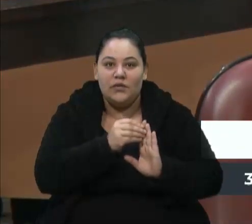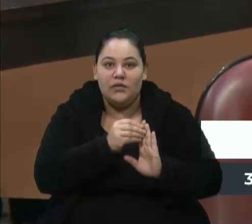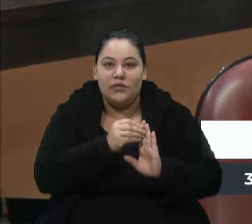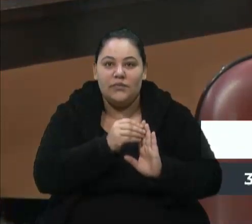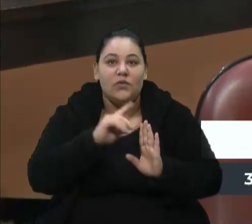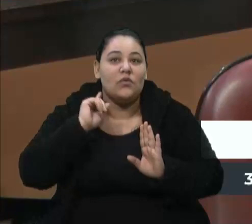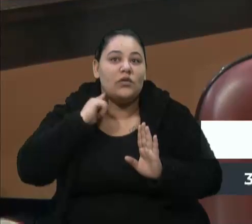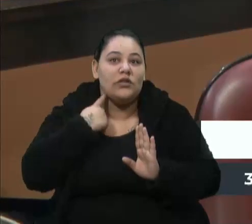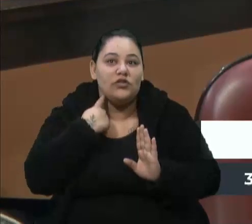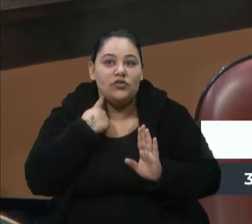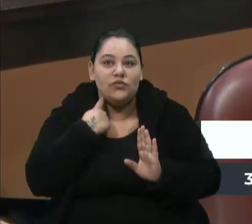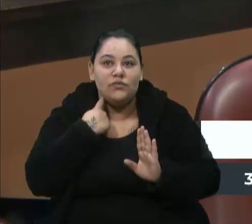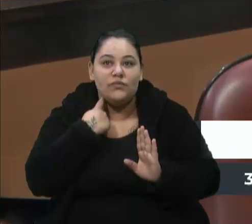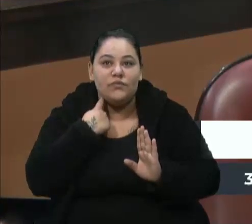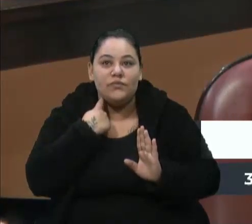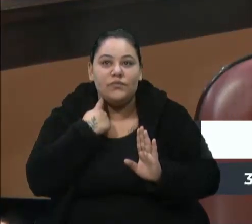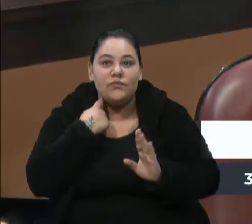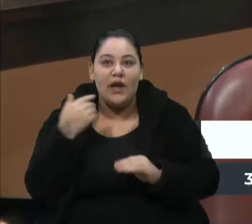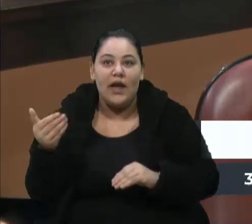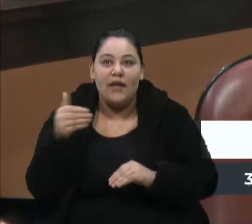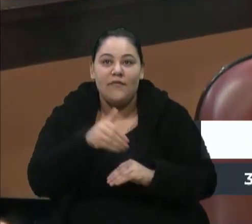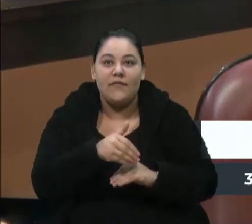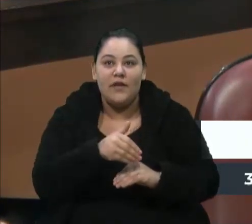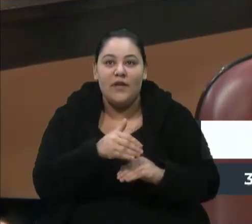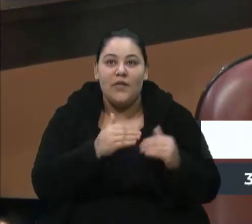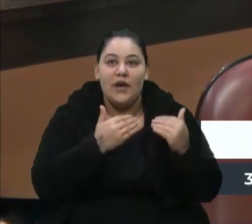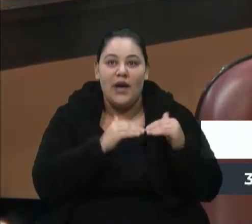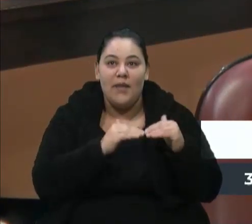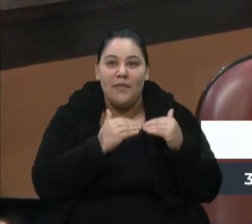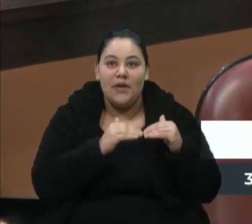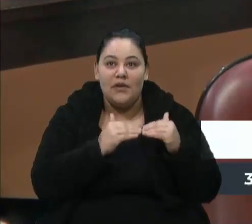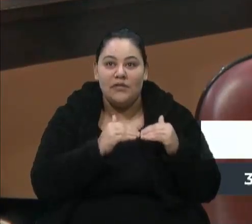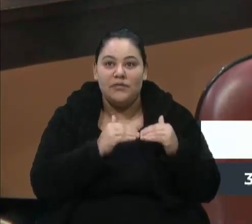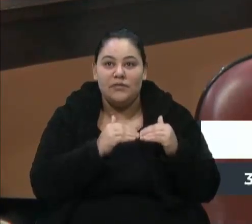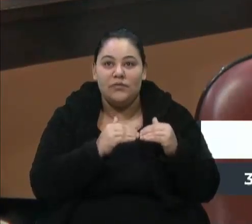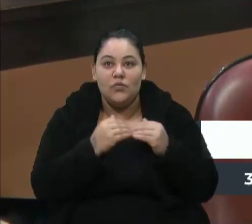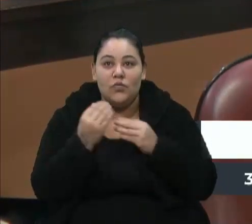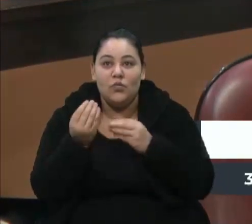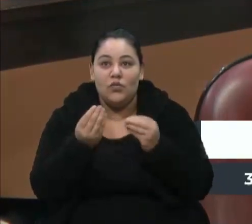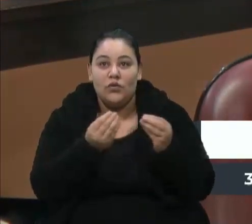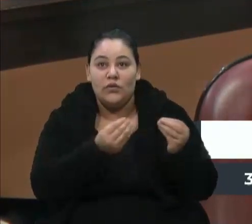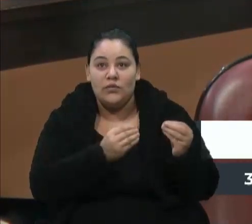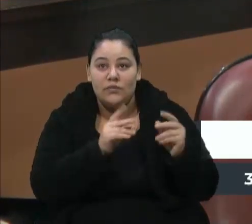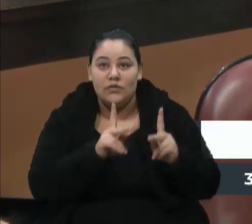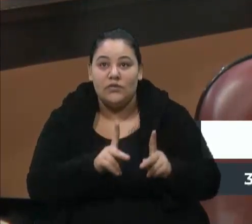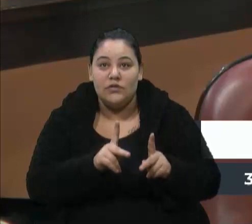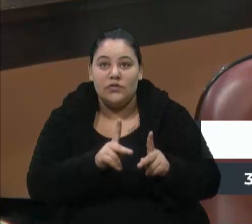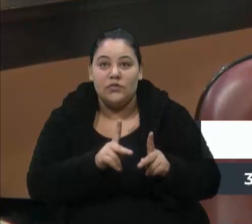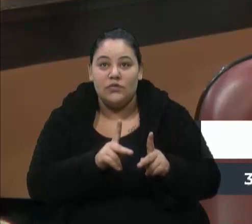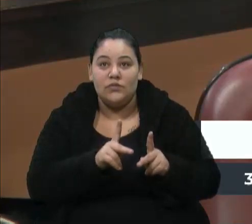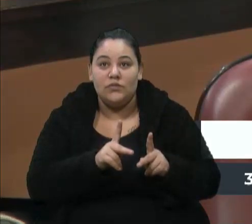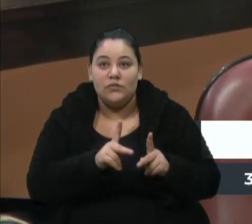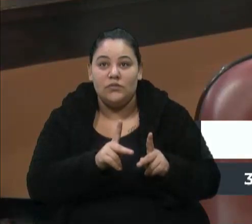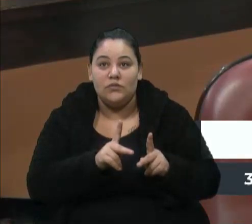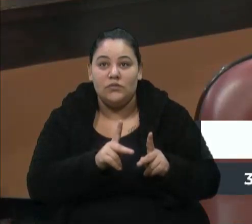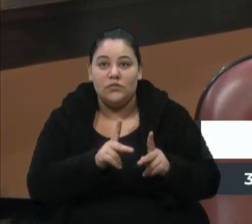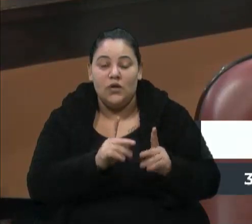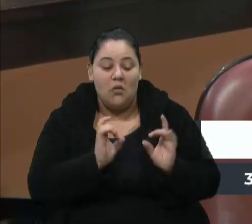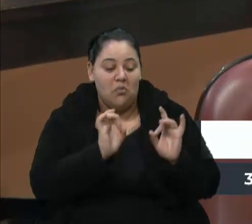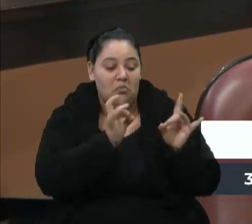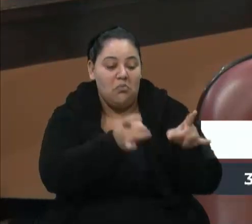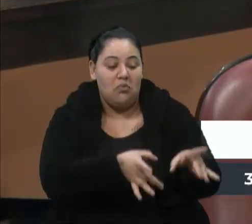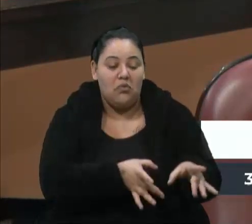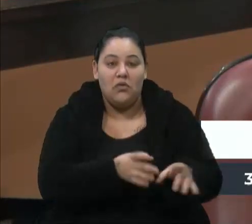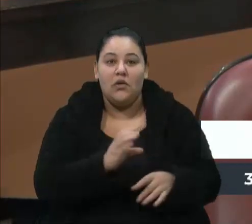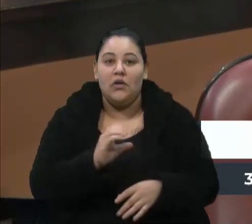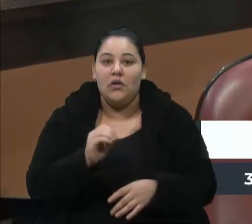passa, e vem um caminhão logo em seguida, com um monte de gente atrás, joga em cima aquilo que serve, e a Codeca